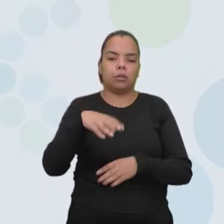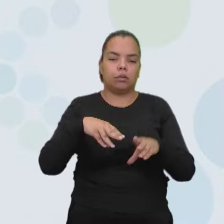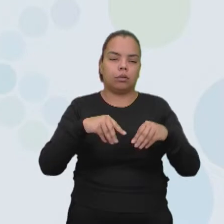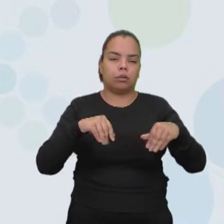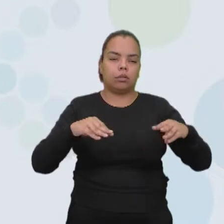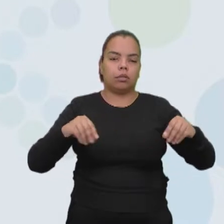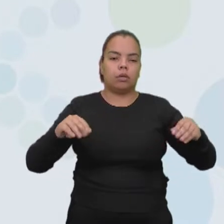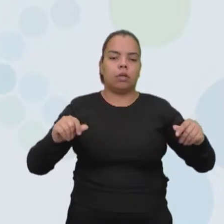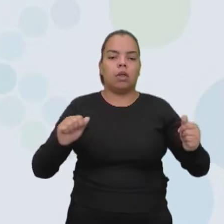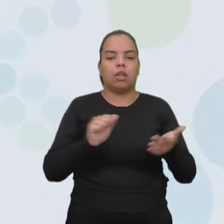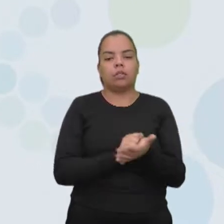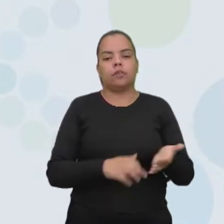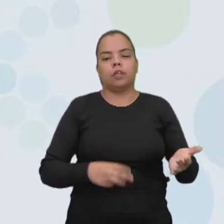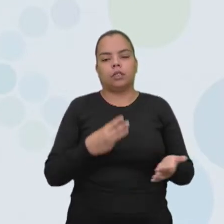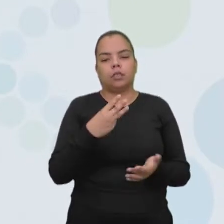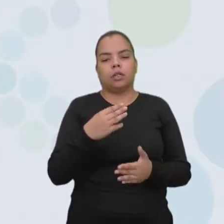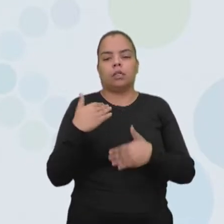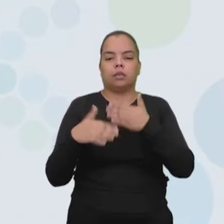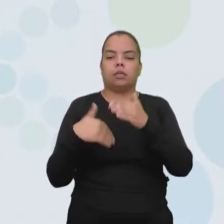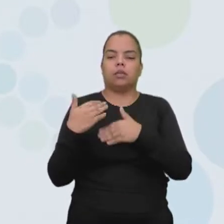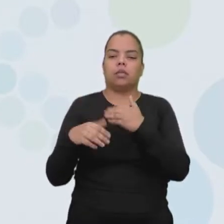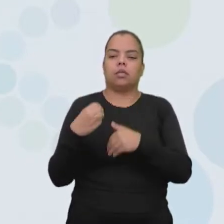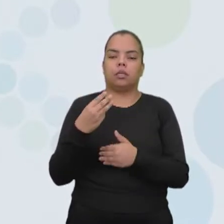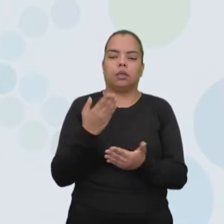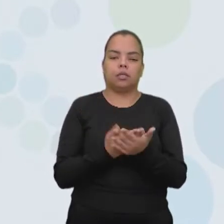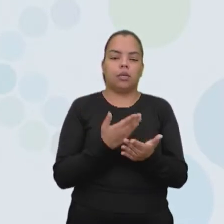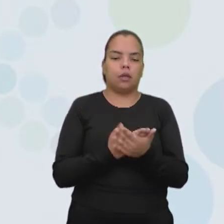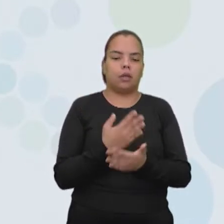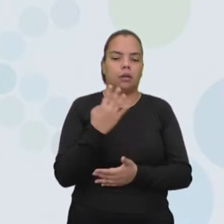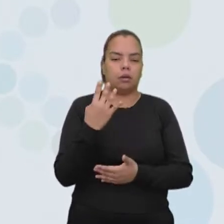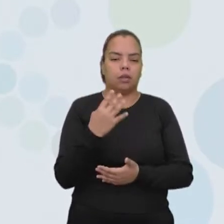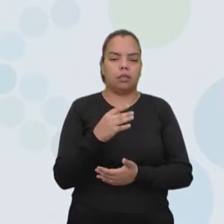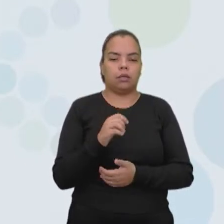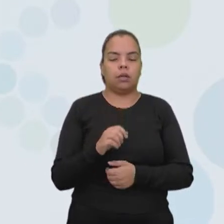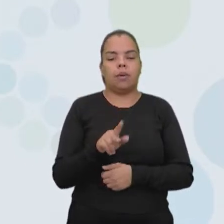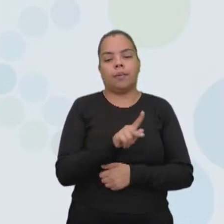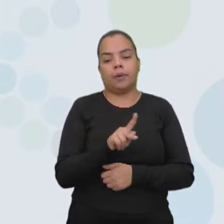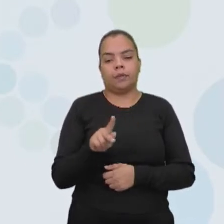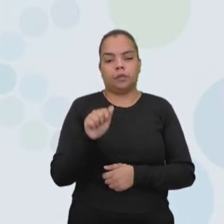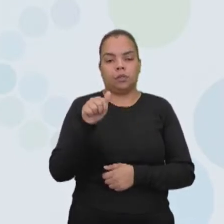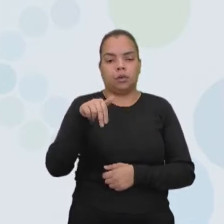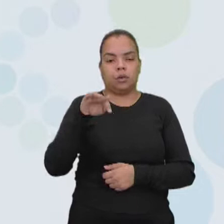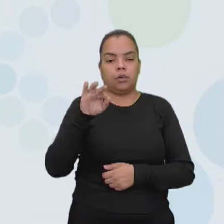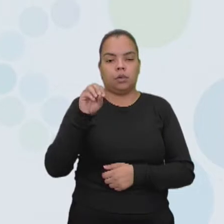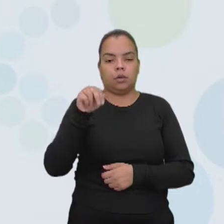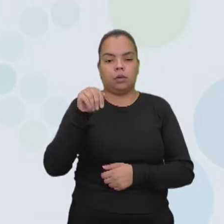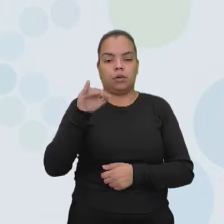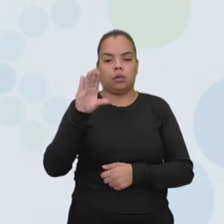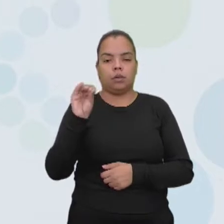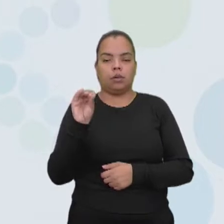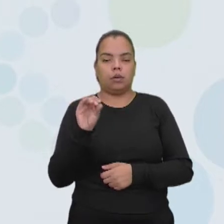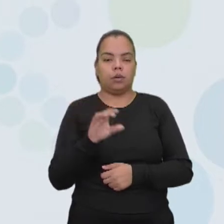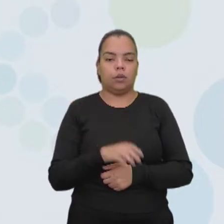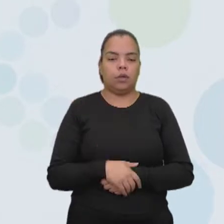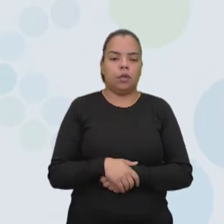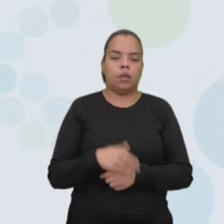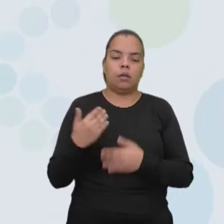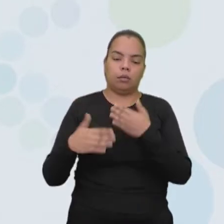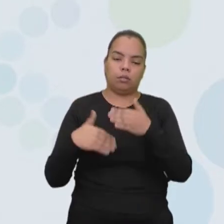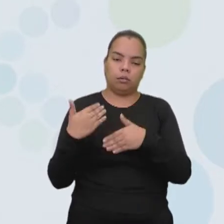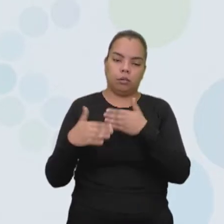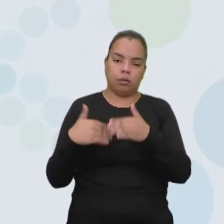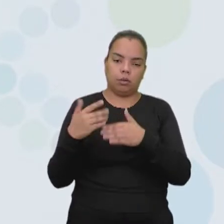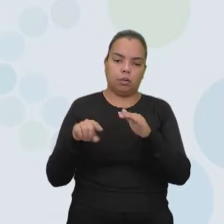aula 4. Eu sou o professor Antônio Russo Júnior, sou professor aí de Geografia aí do Centro de Mídias. O